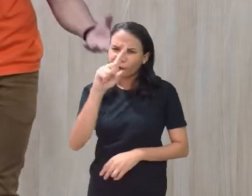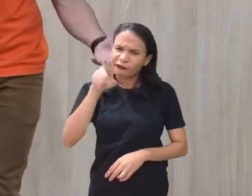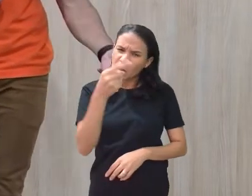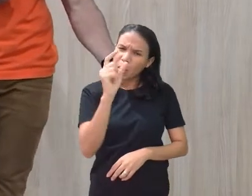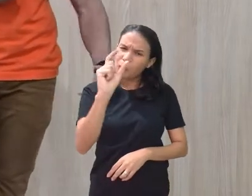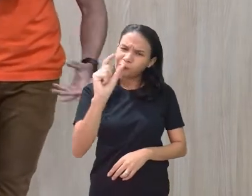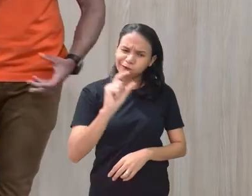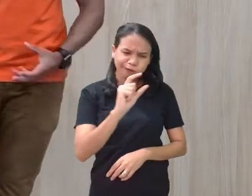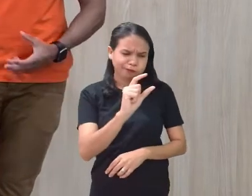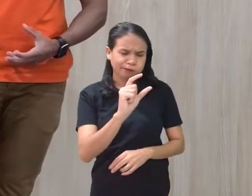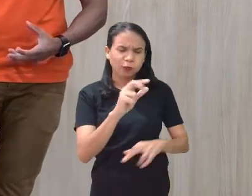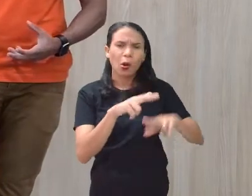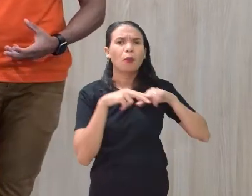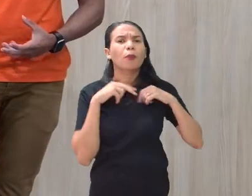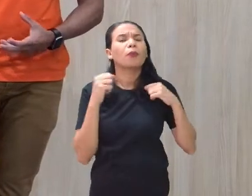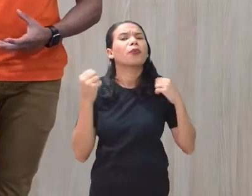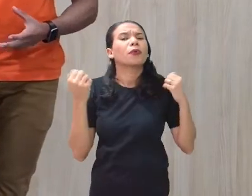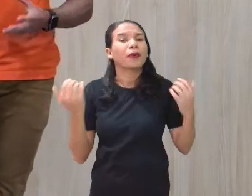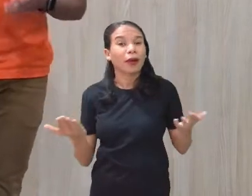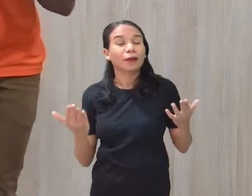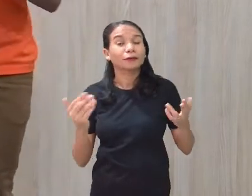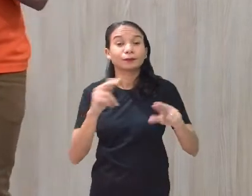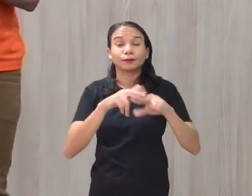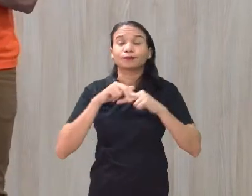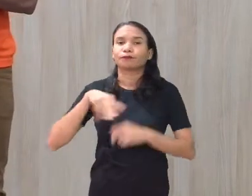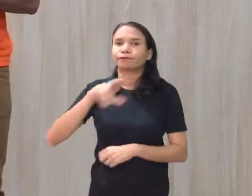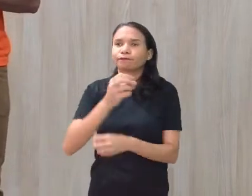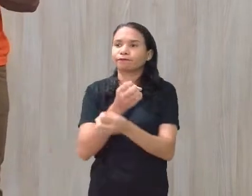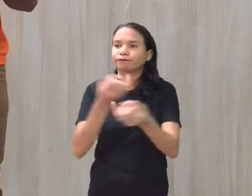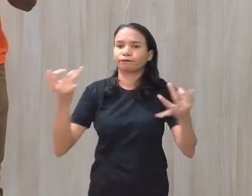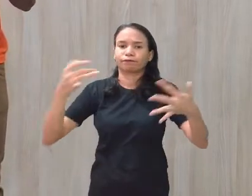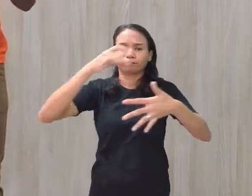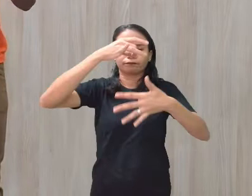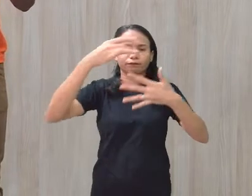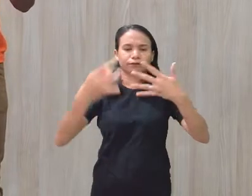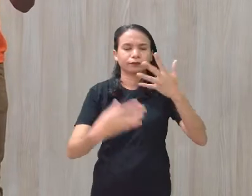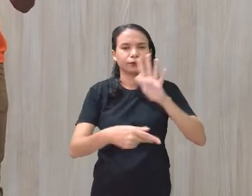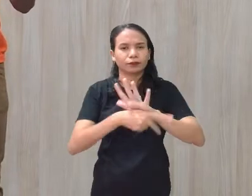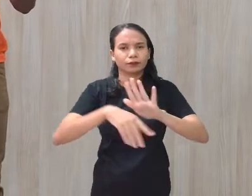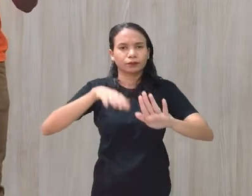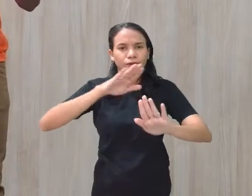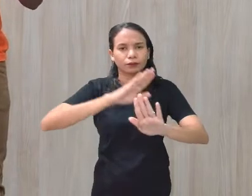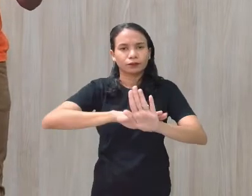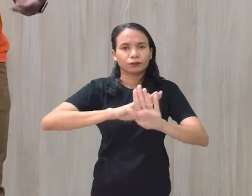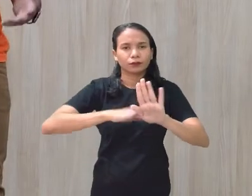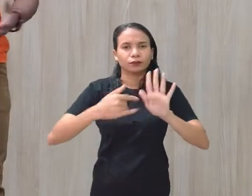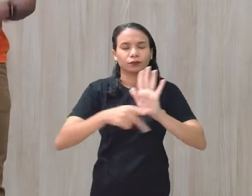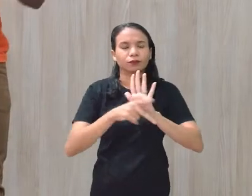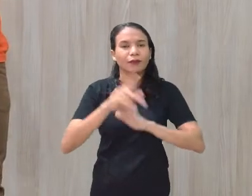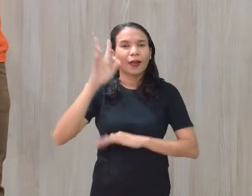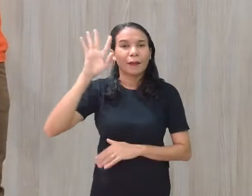o zero eu coloco a vírgula, o porquê de tantas coisas na hora de resolver a